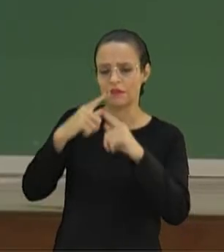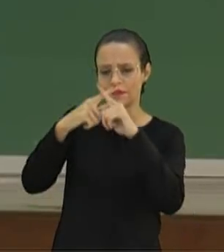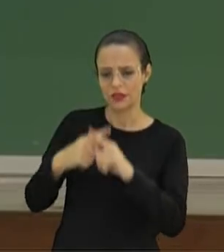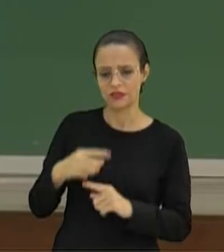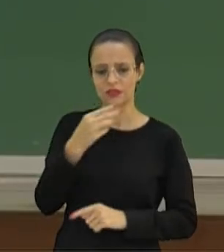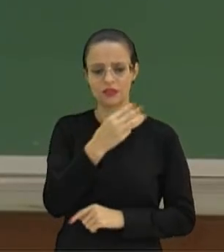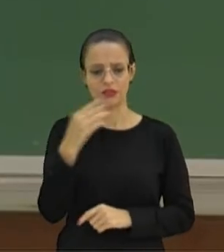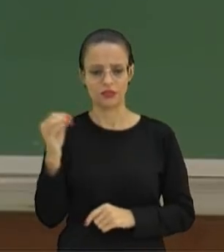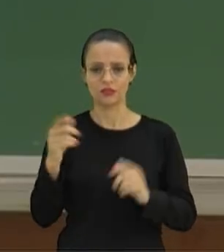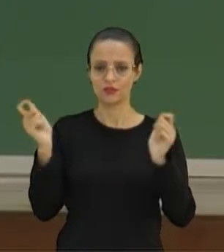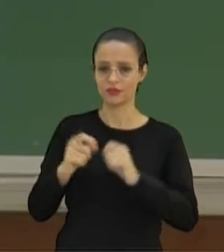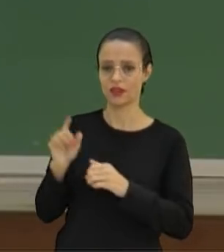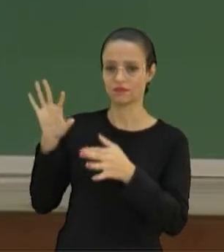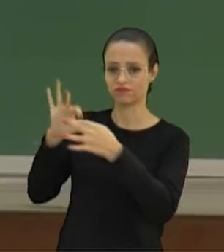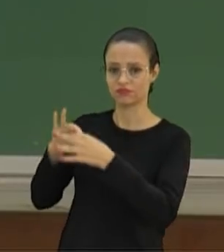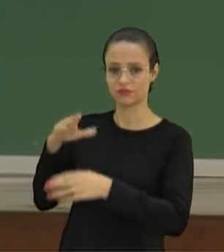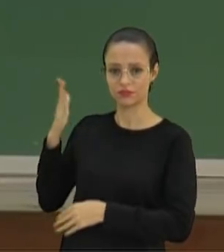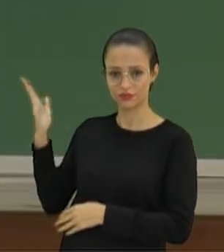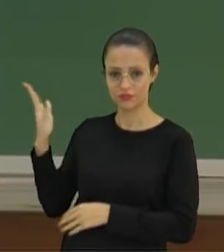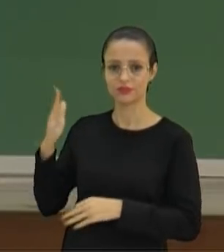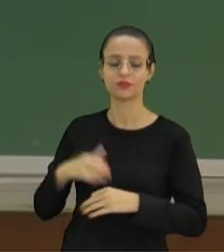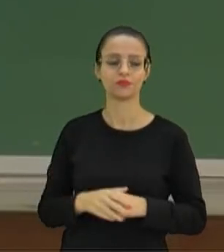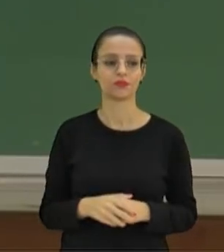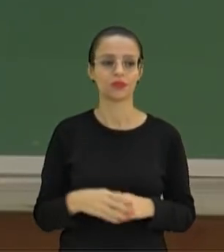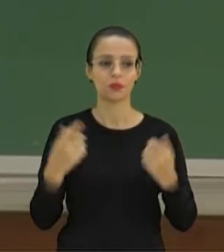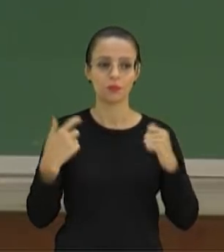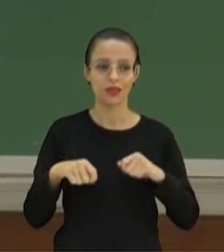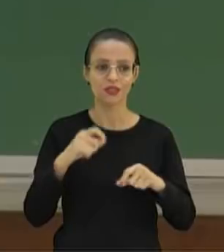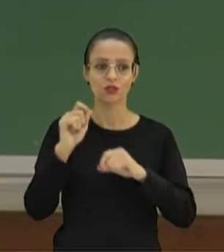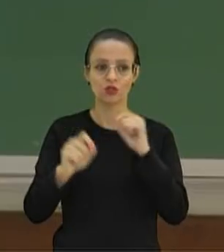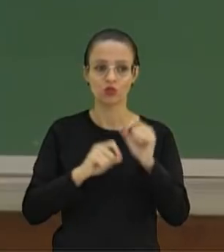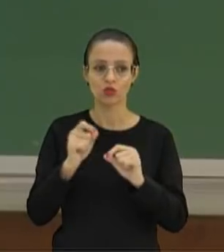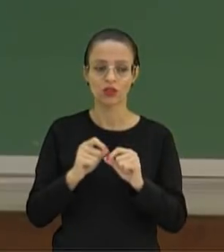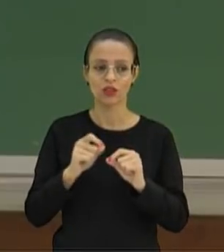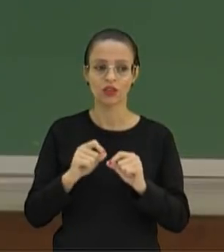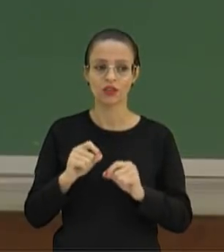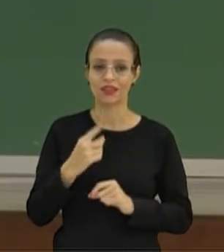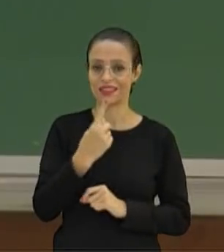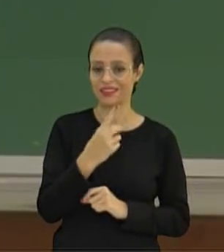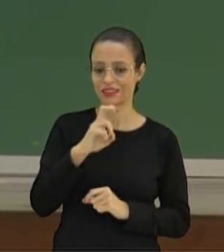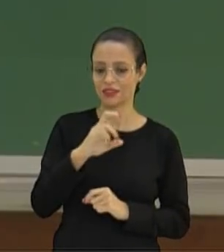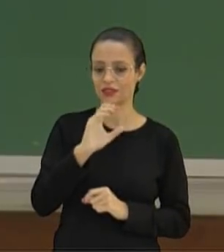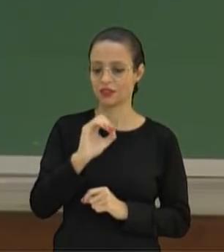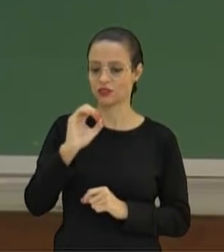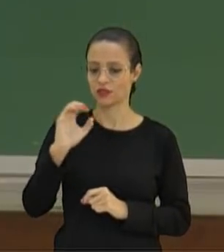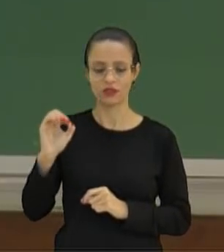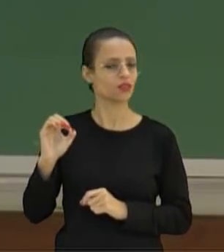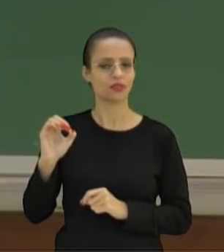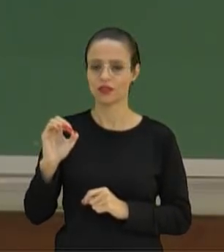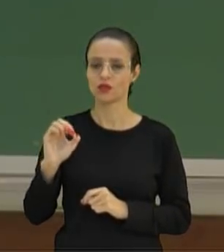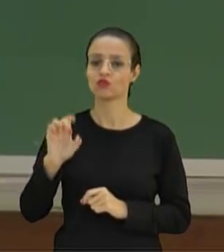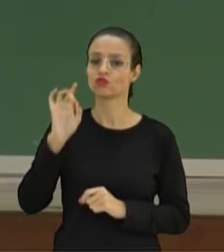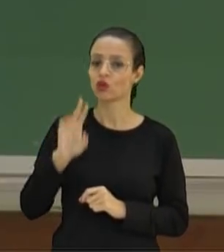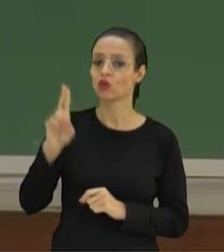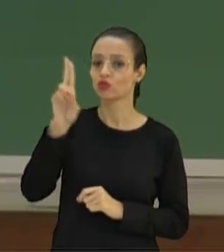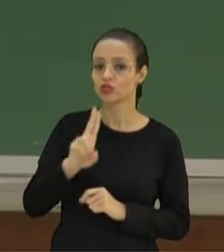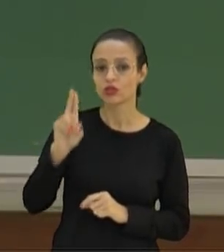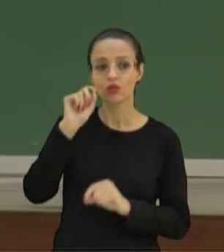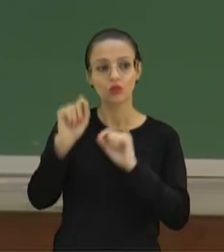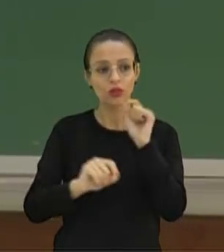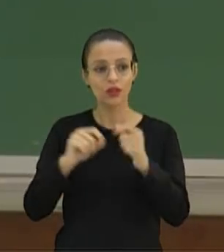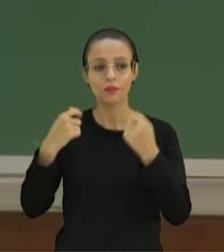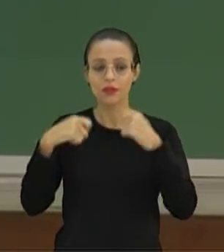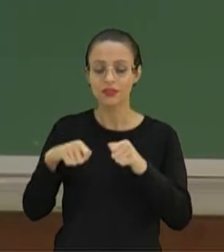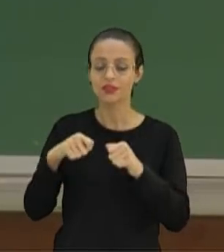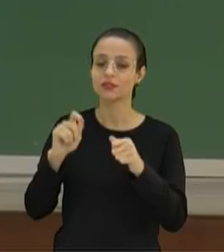300 dá esse valor que a gente tem aqui. Eu preciso pegar o valor inteiro de 15.000? Não, você só utiliza aquele que você